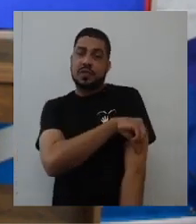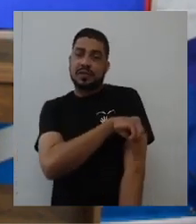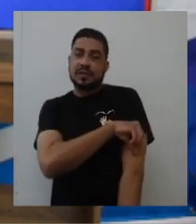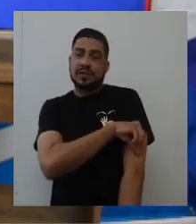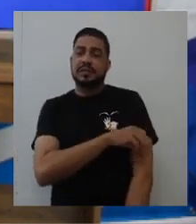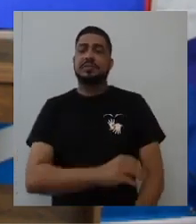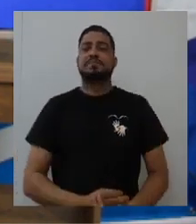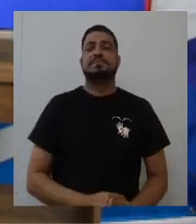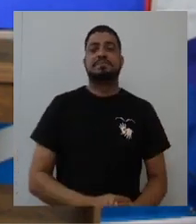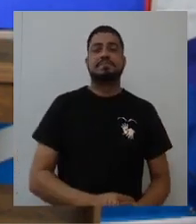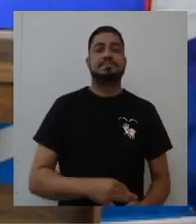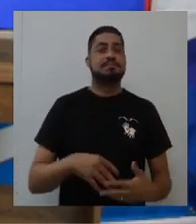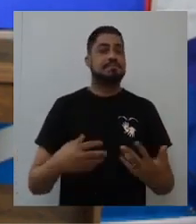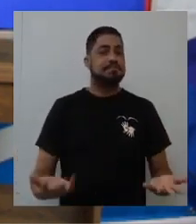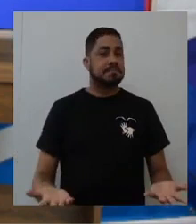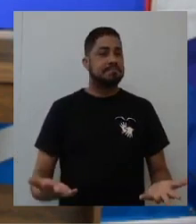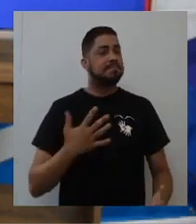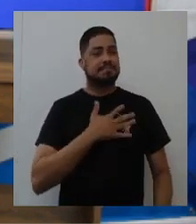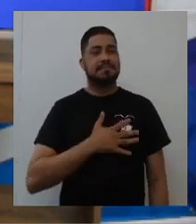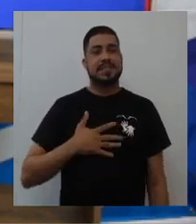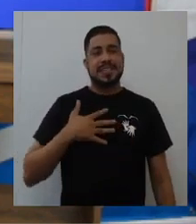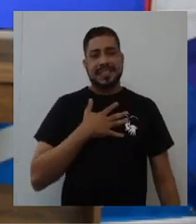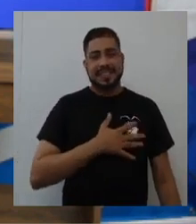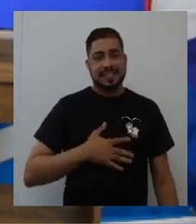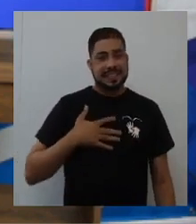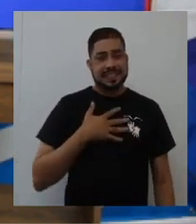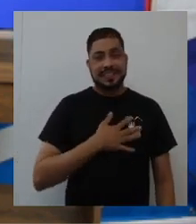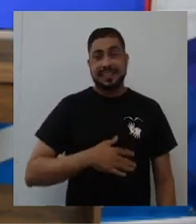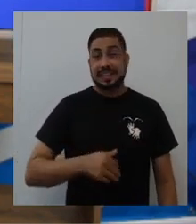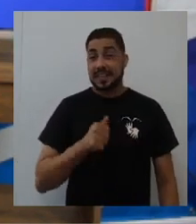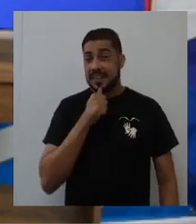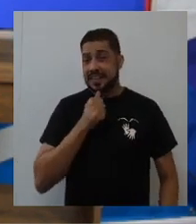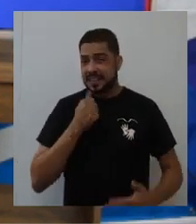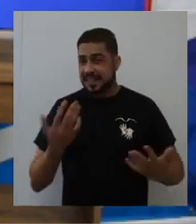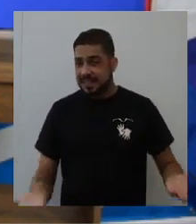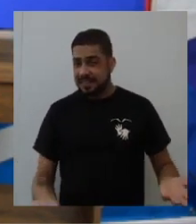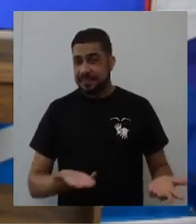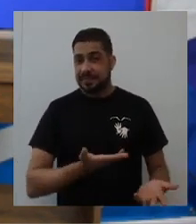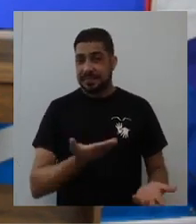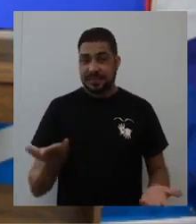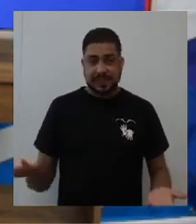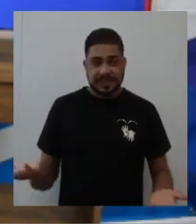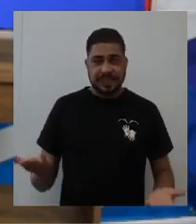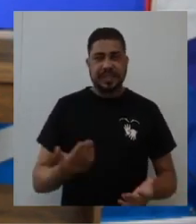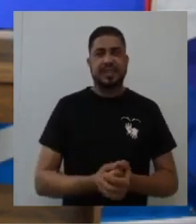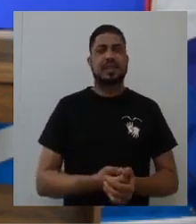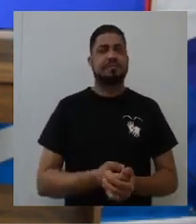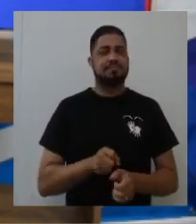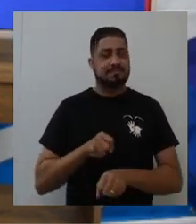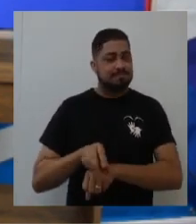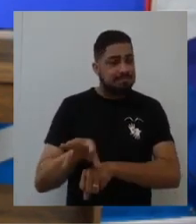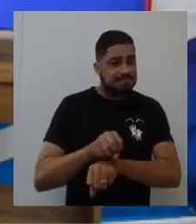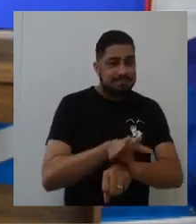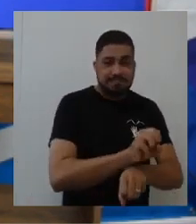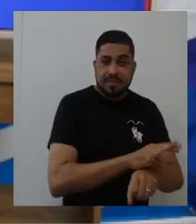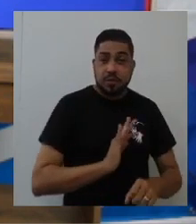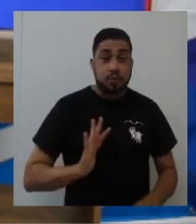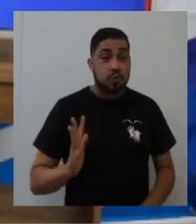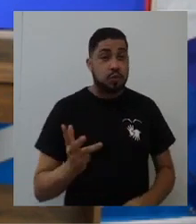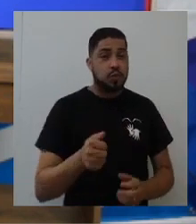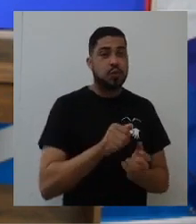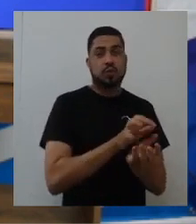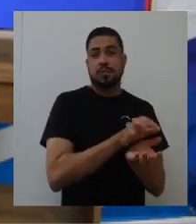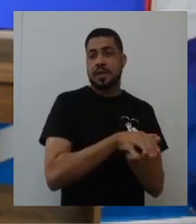fundamental. Olha só, e que prazer de estar aqui com vocês, transmitindo para o estado inteiro,